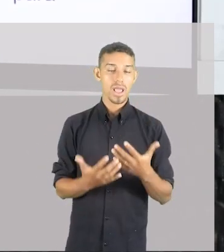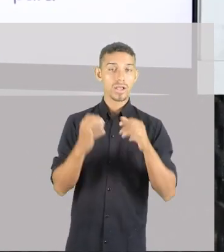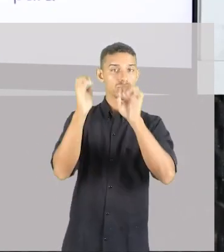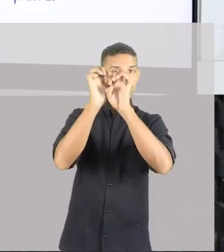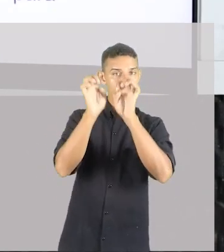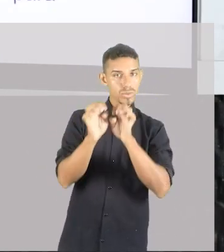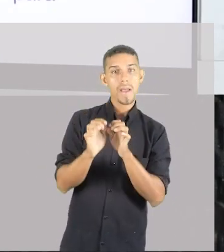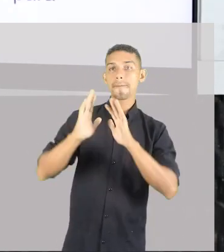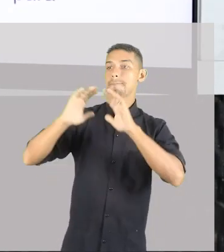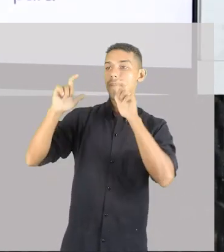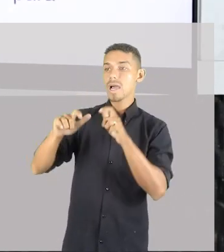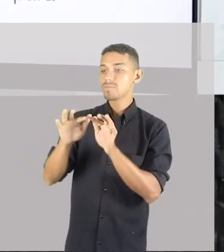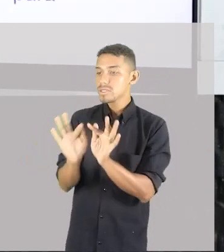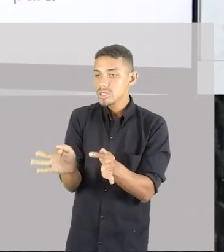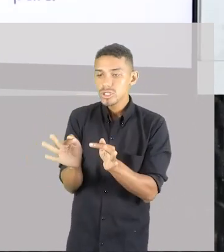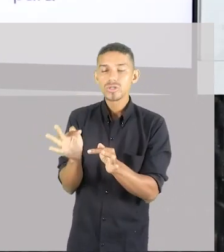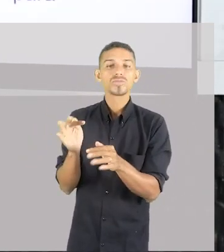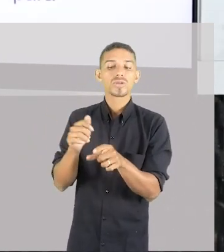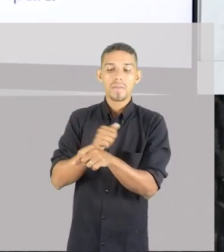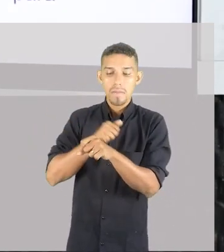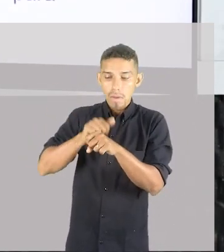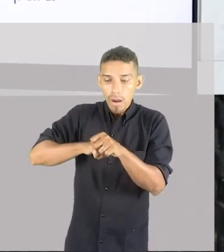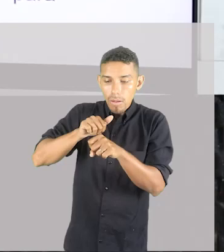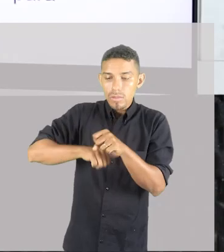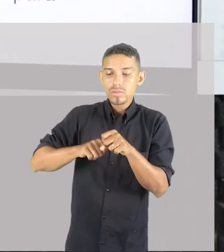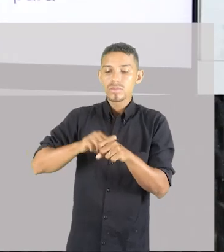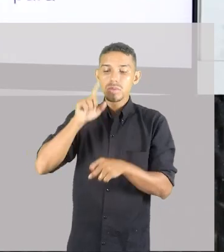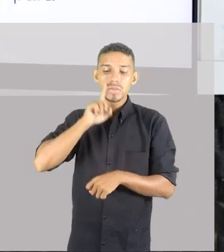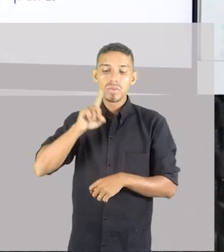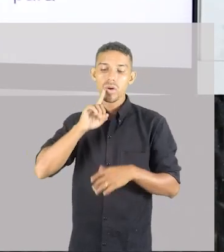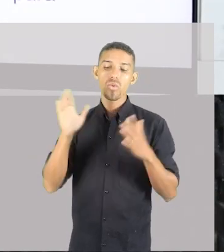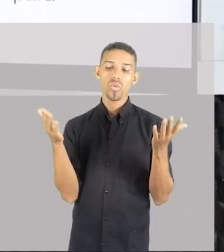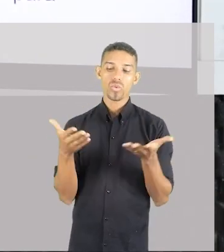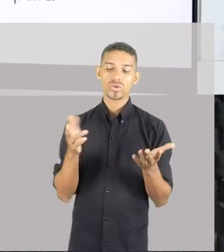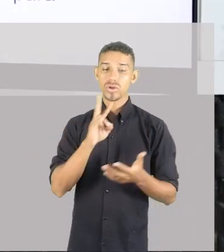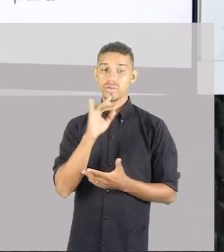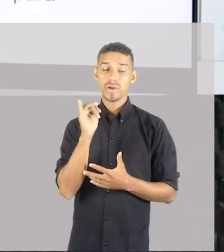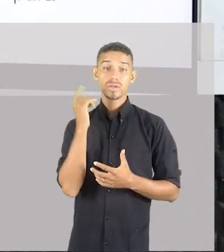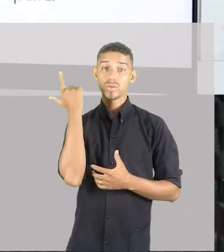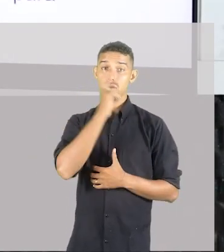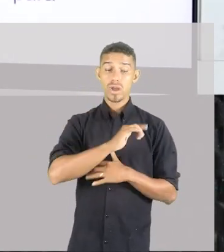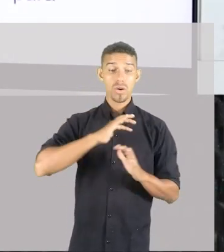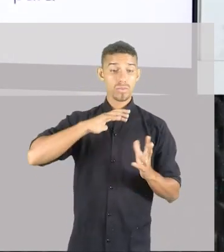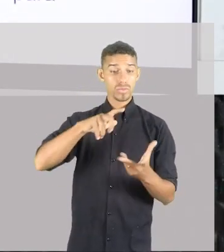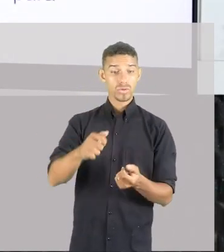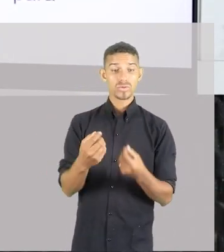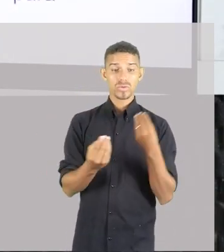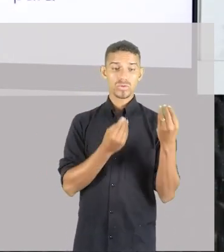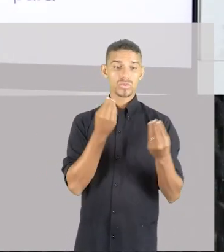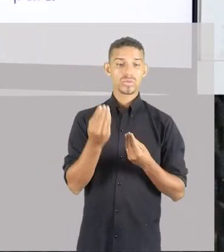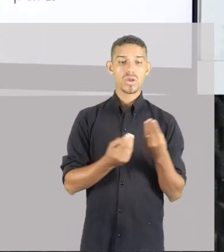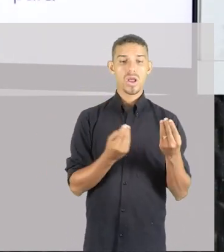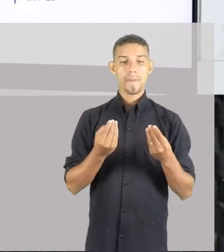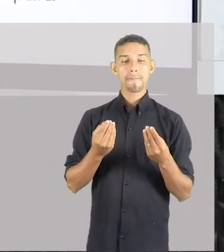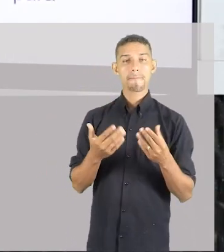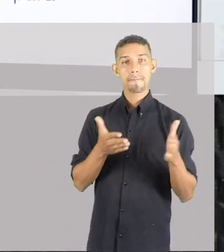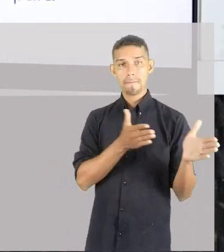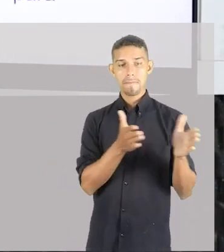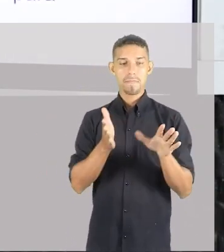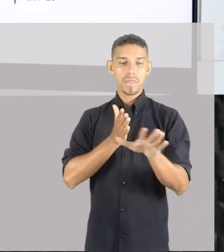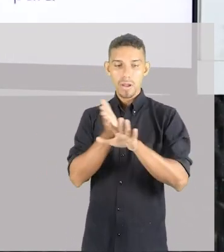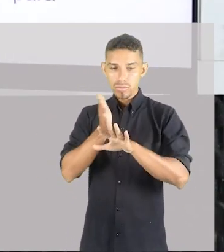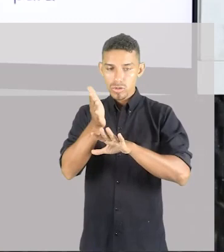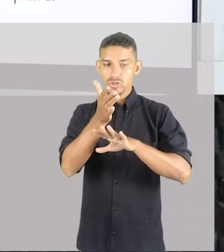estruturas de bairros mais simples de guetos de bairros populares hoje vai ganhar o mundo na forma de de eh modalidade das